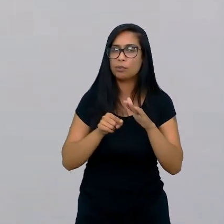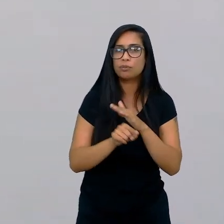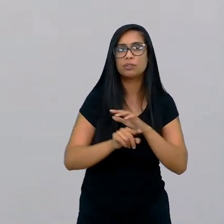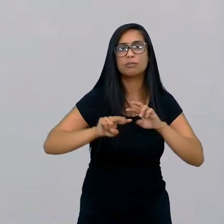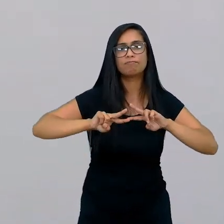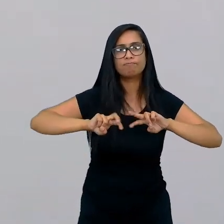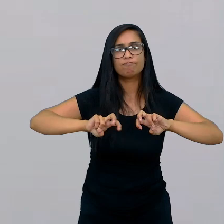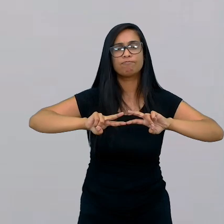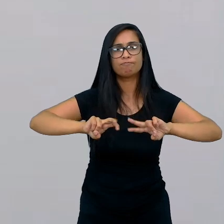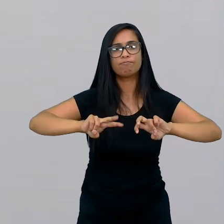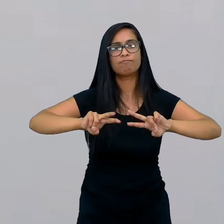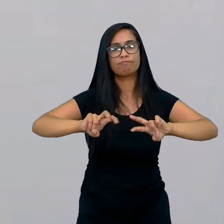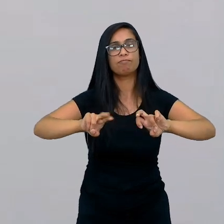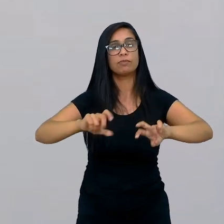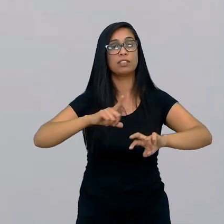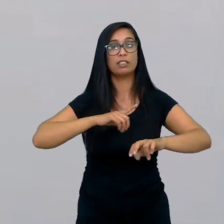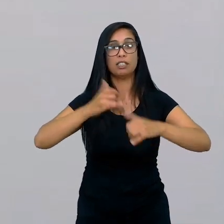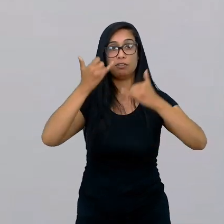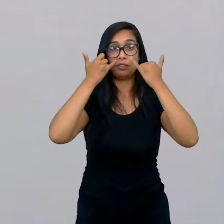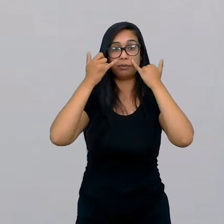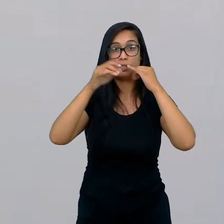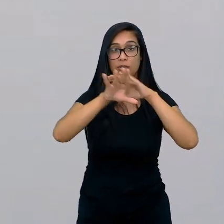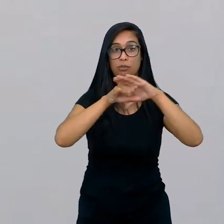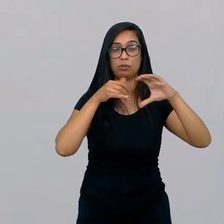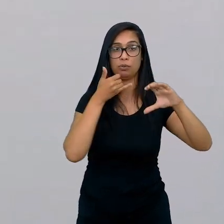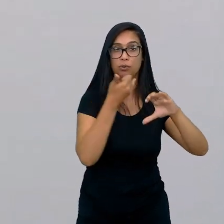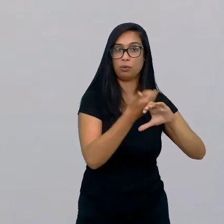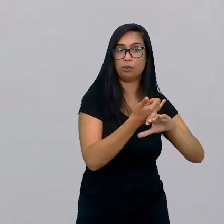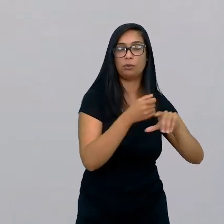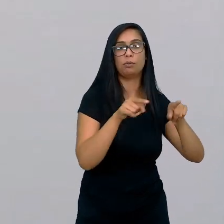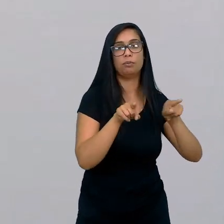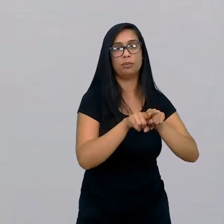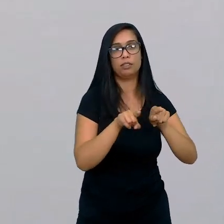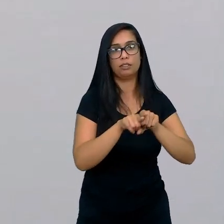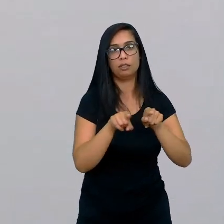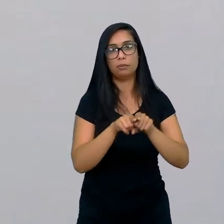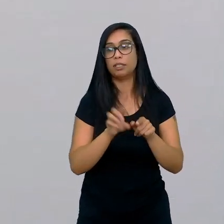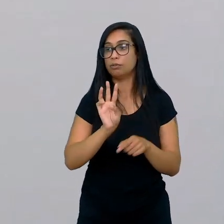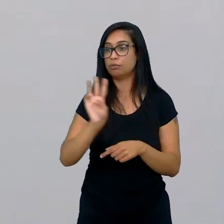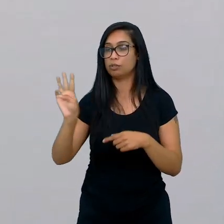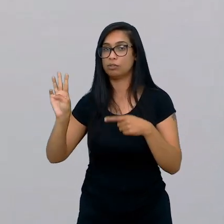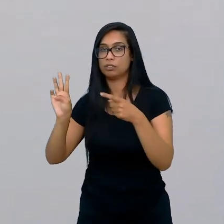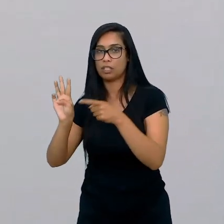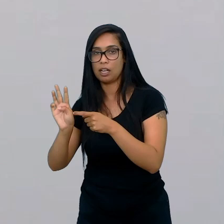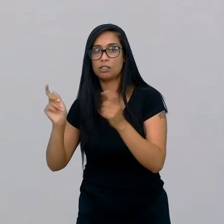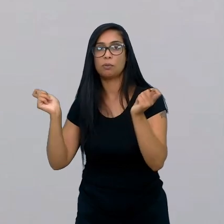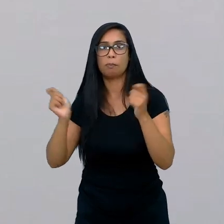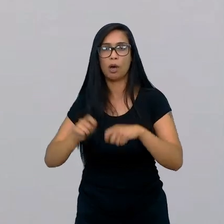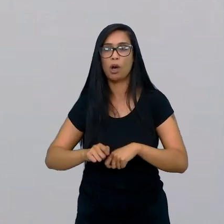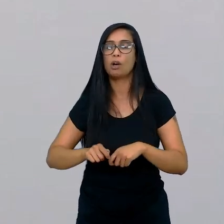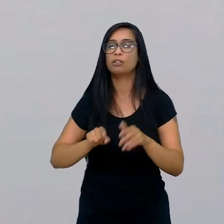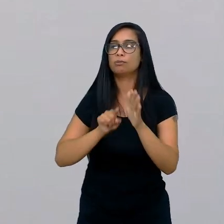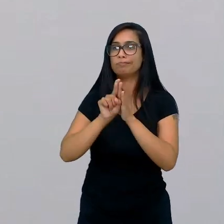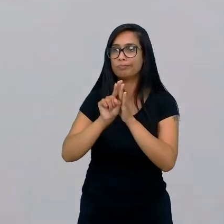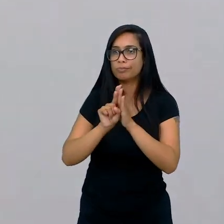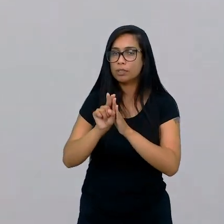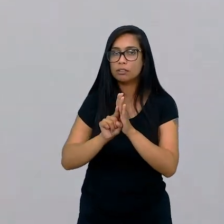ficará disponível tanto no YouTube quanto no repositório. Então, vocês podem